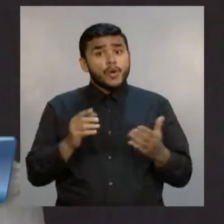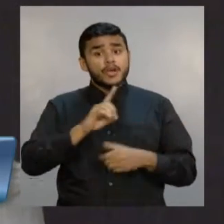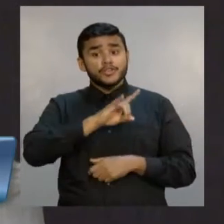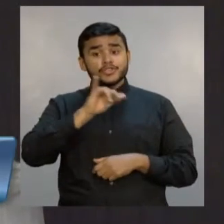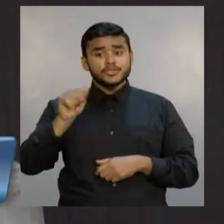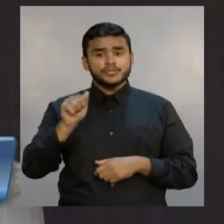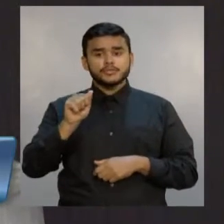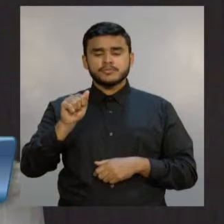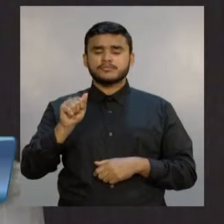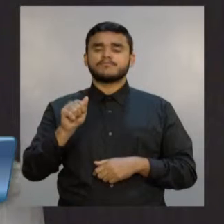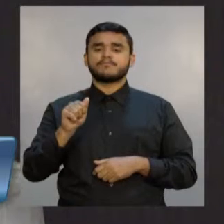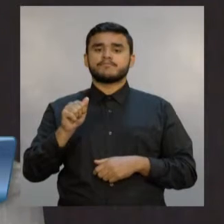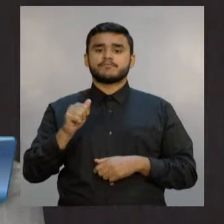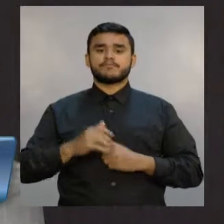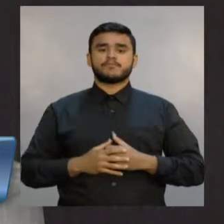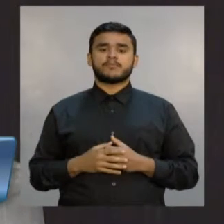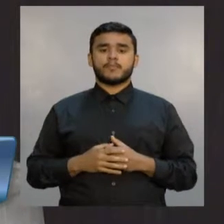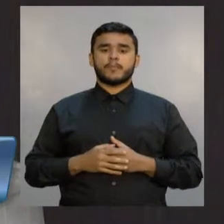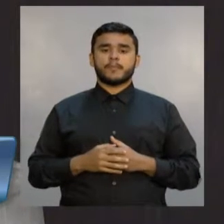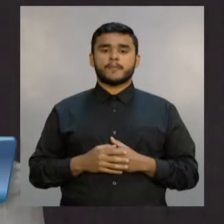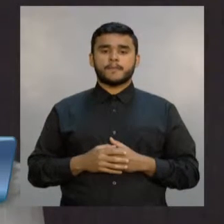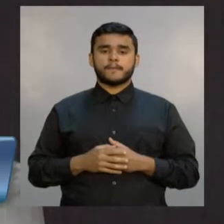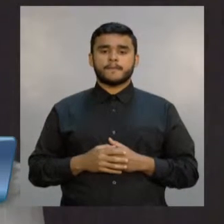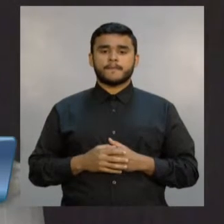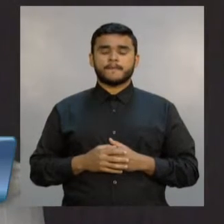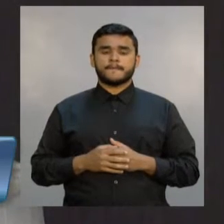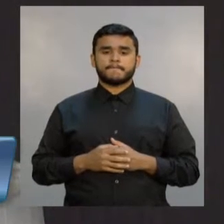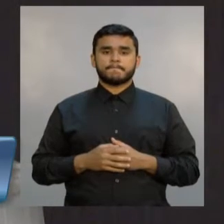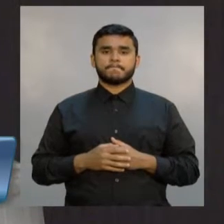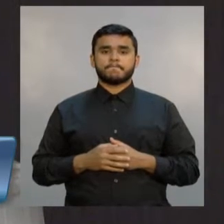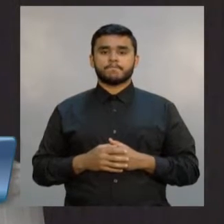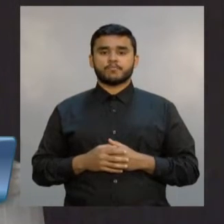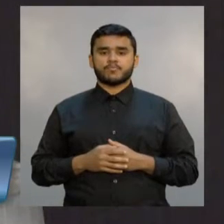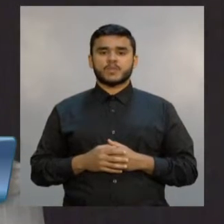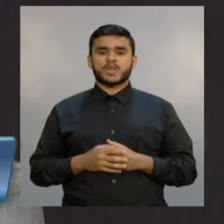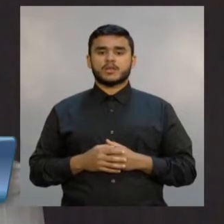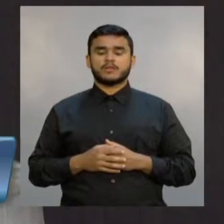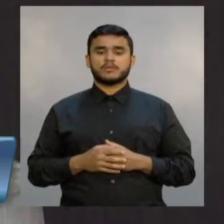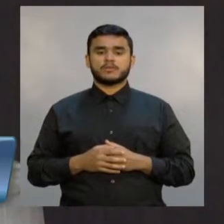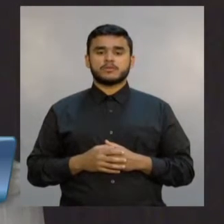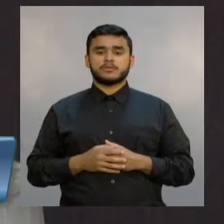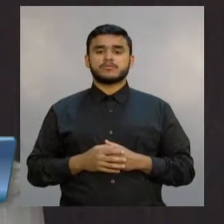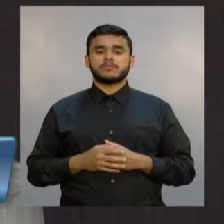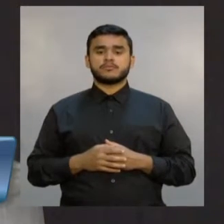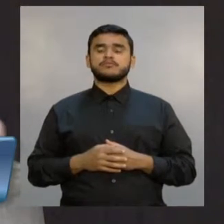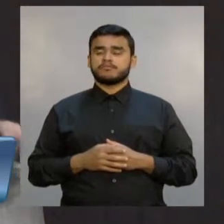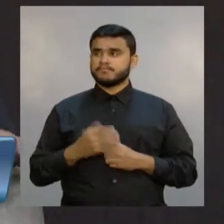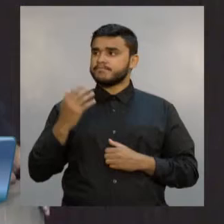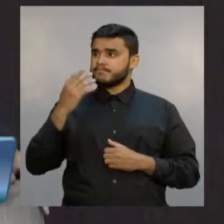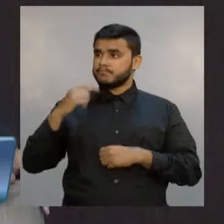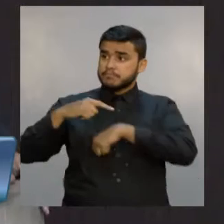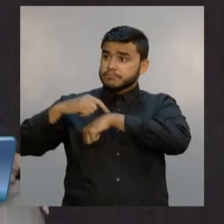para lembrarmos... Se a presidência concede mais 3 minutos, deputado. Ok, muito grato pela grandeza do tema.